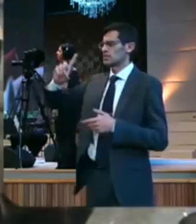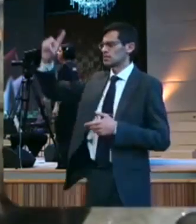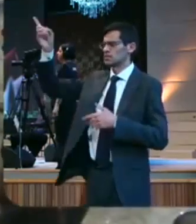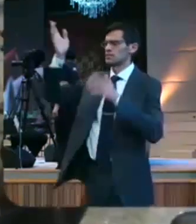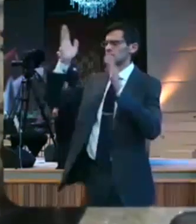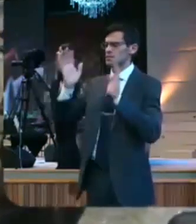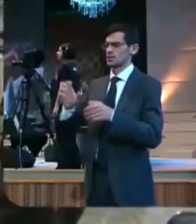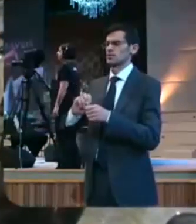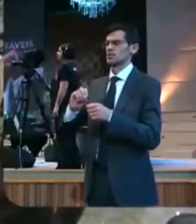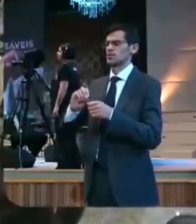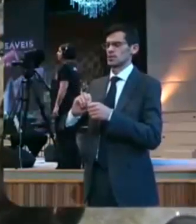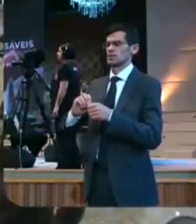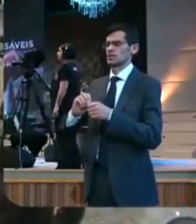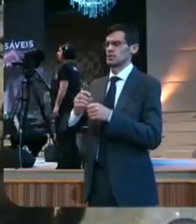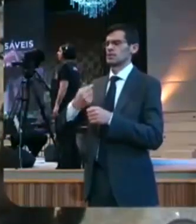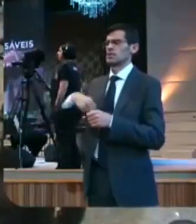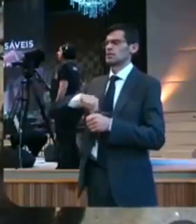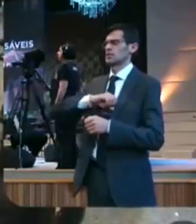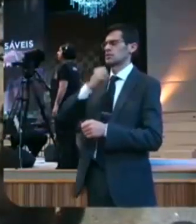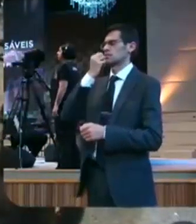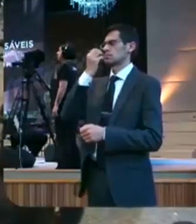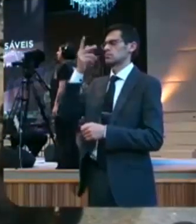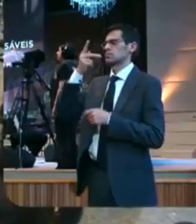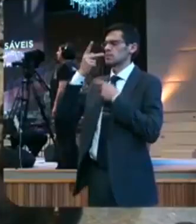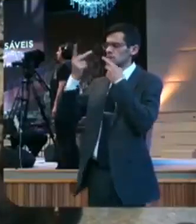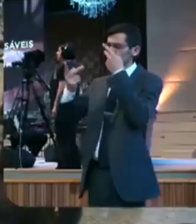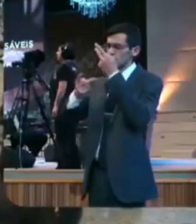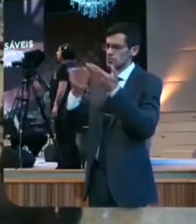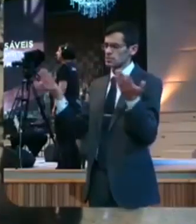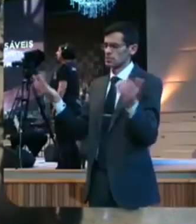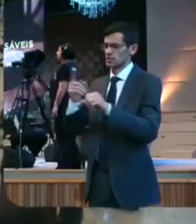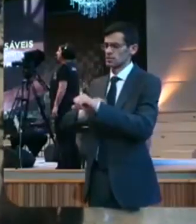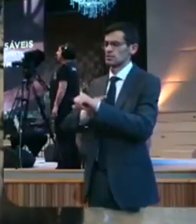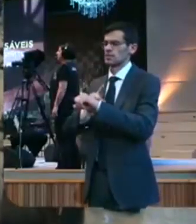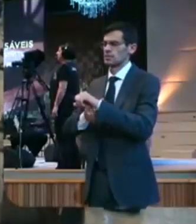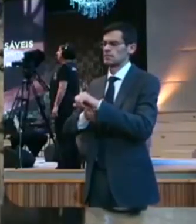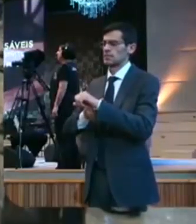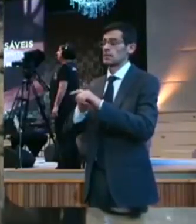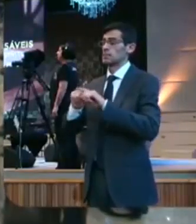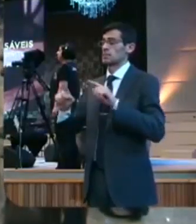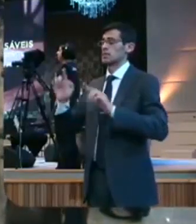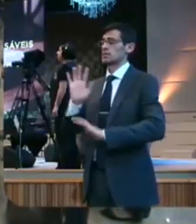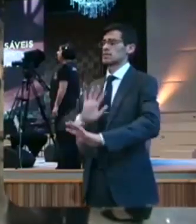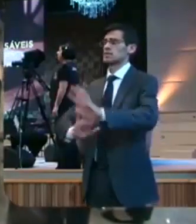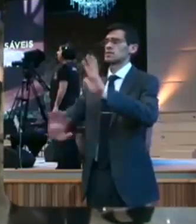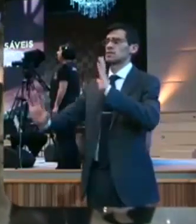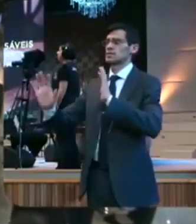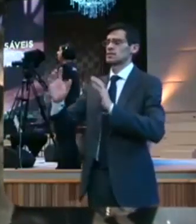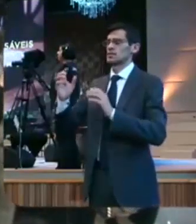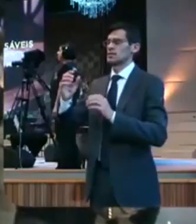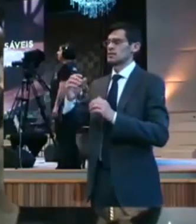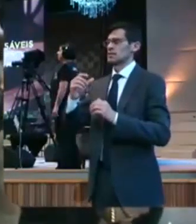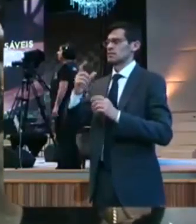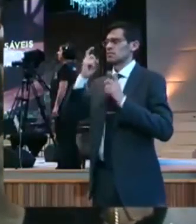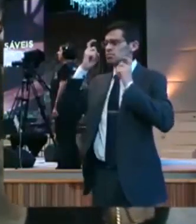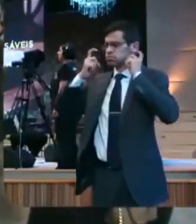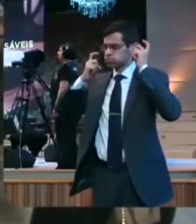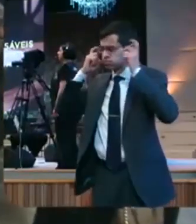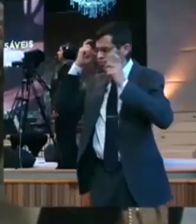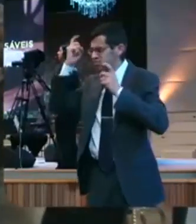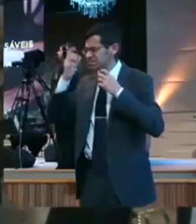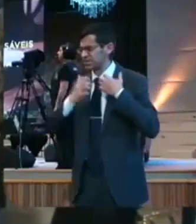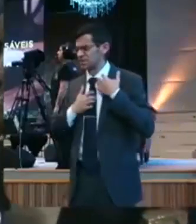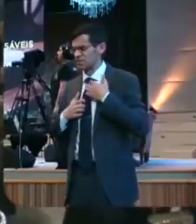Senhor, e nós te bendizemos por isso. Mas às vezes, Senhor, ficamos tão ansiosos, tão preocupados